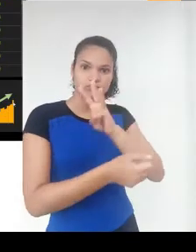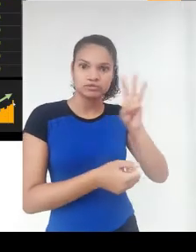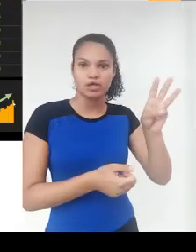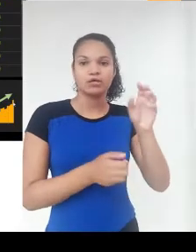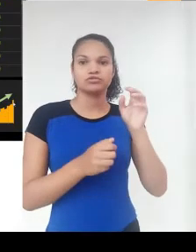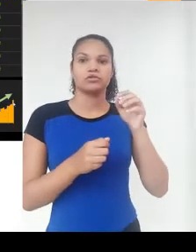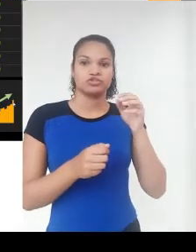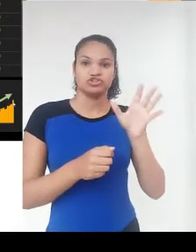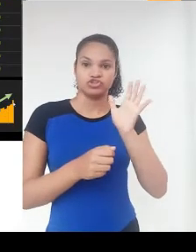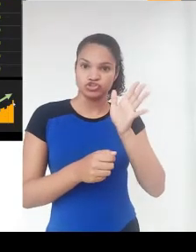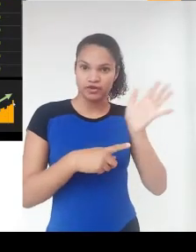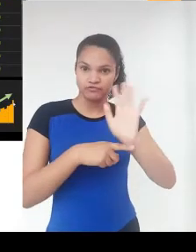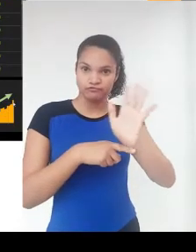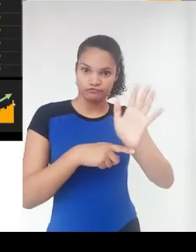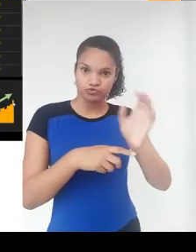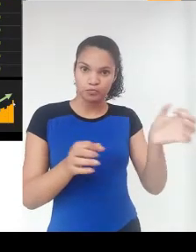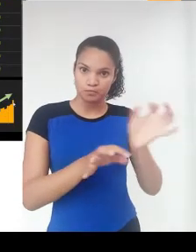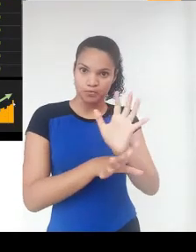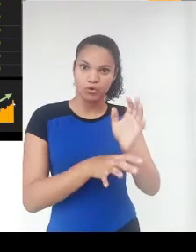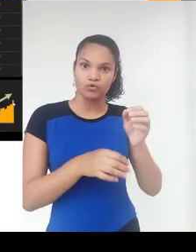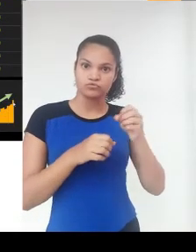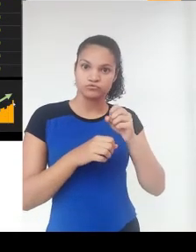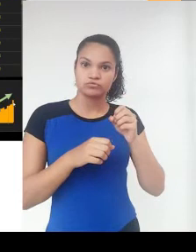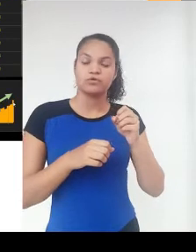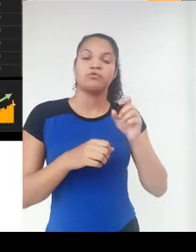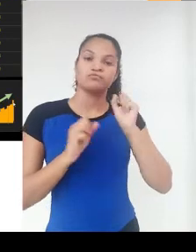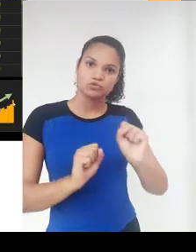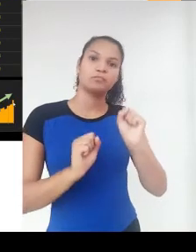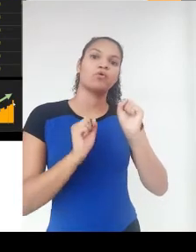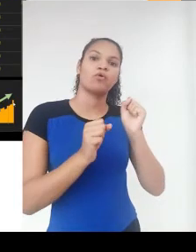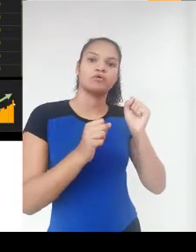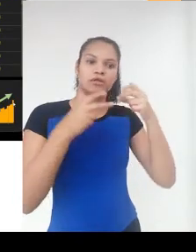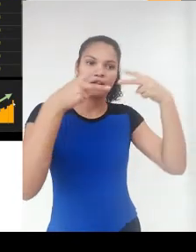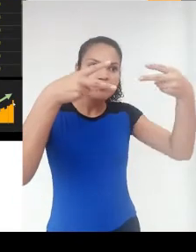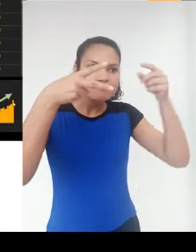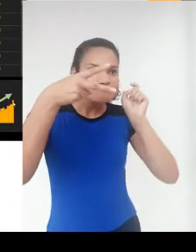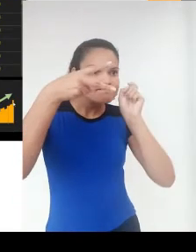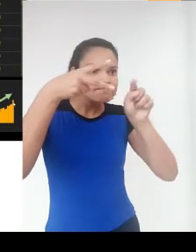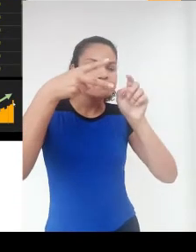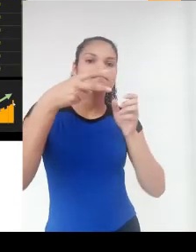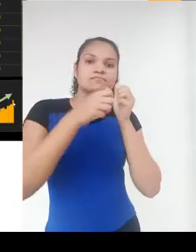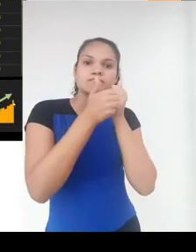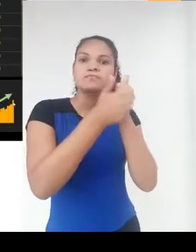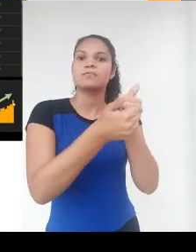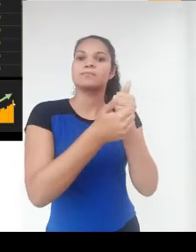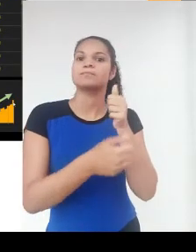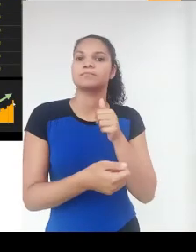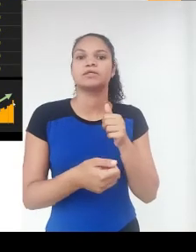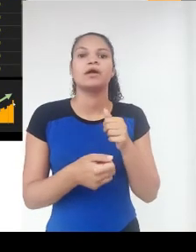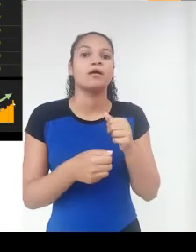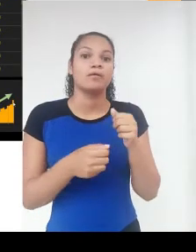vocês tiverem esse vídeo disponível, provavelmente essa confirmação vai ser muito maior. Talvez estejamos quase em 2